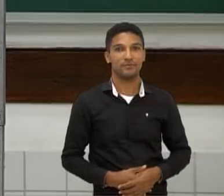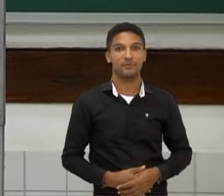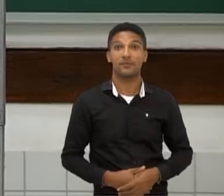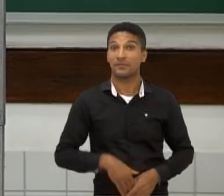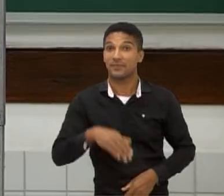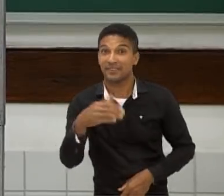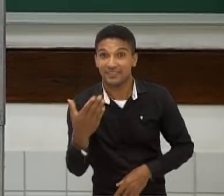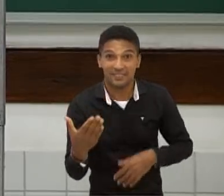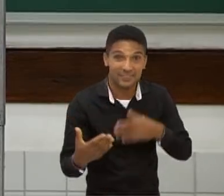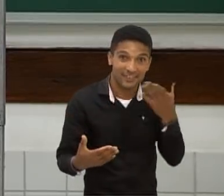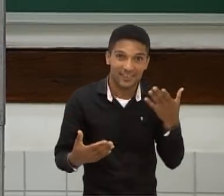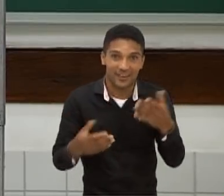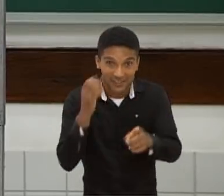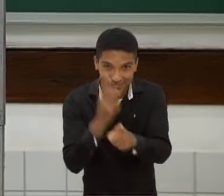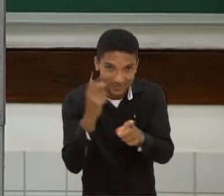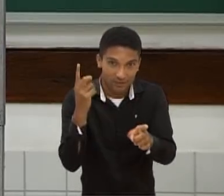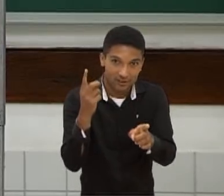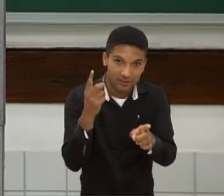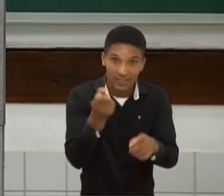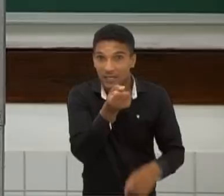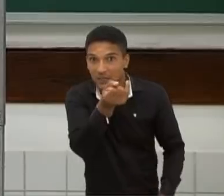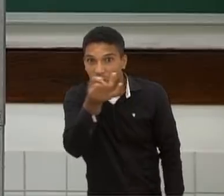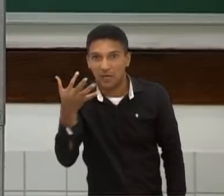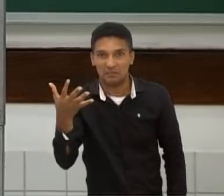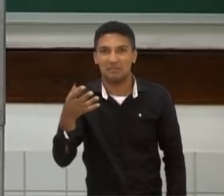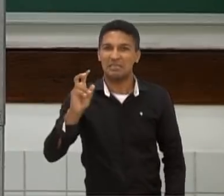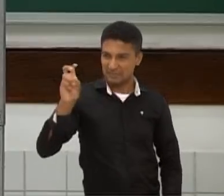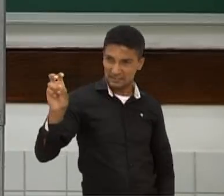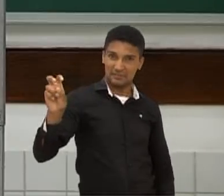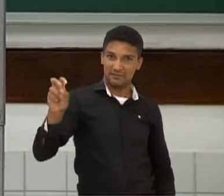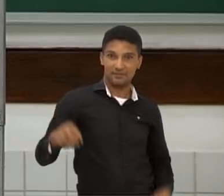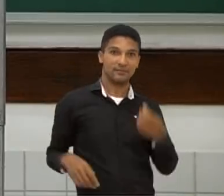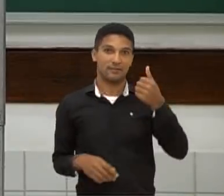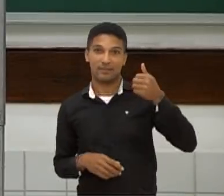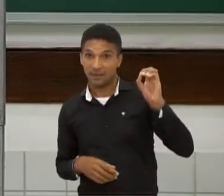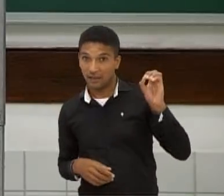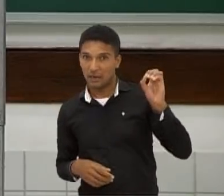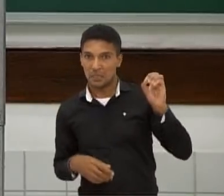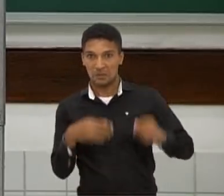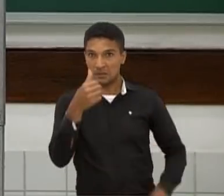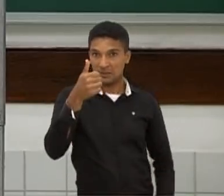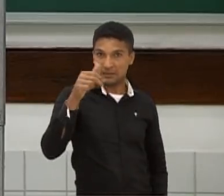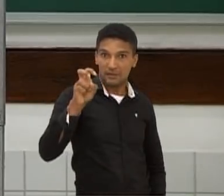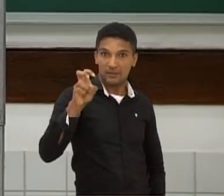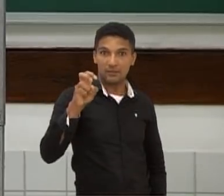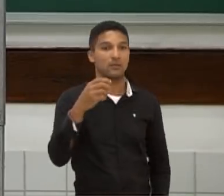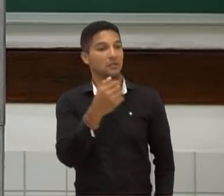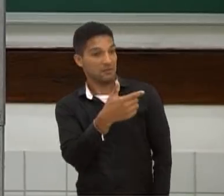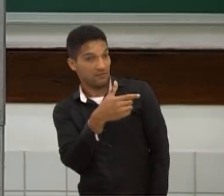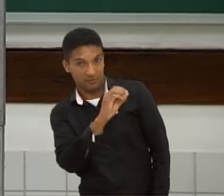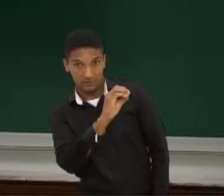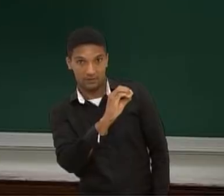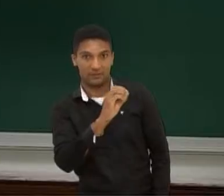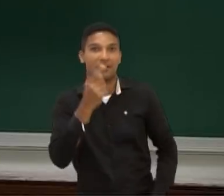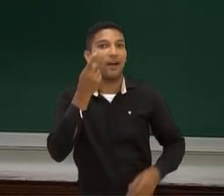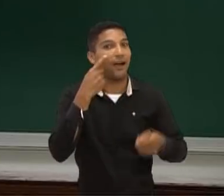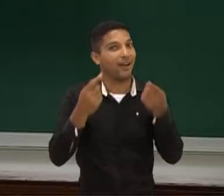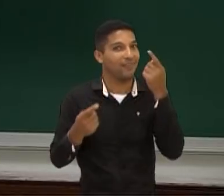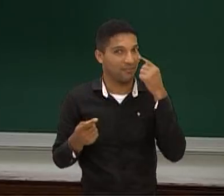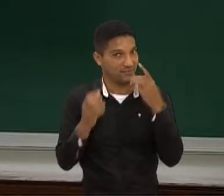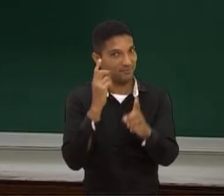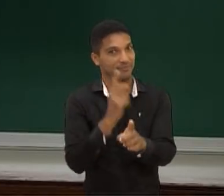E aí, galerinha, descobriram? Será que é 5, 10, 15, 20? Então, vamos descobrir aqui